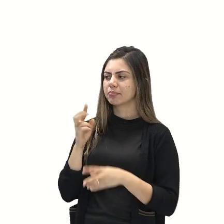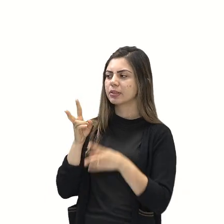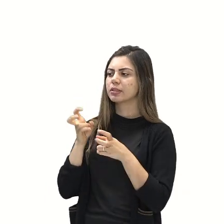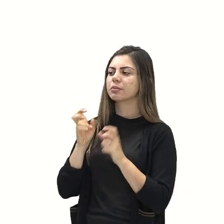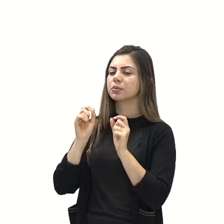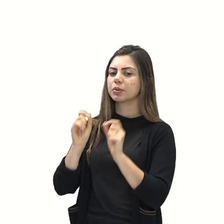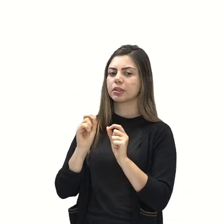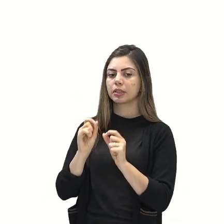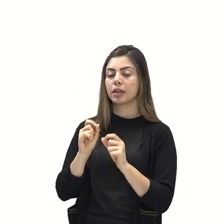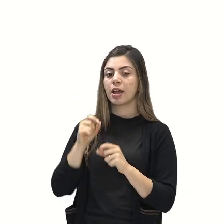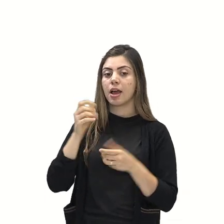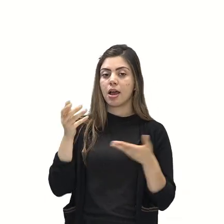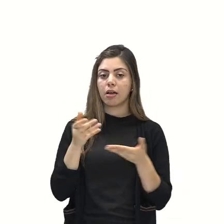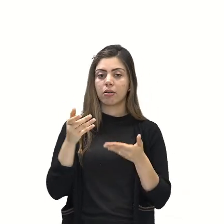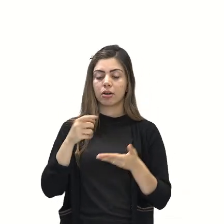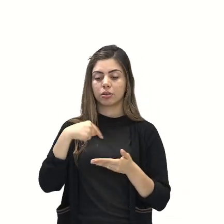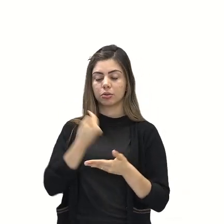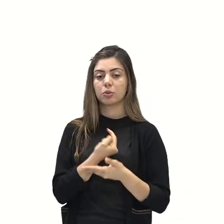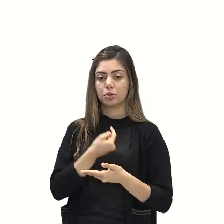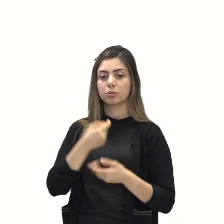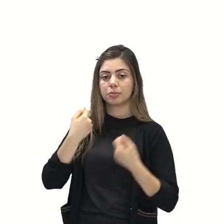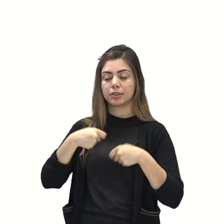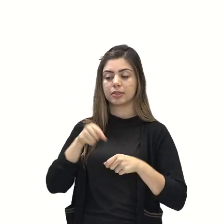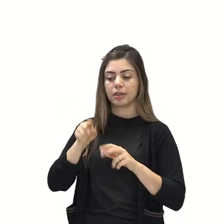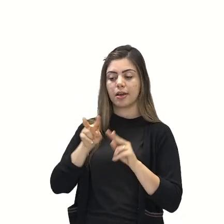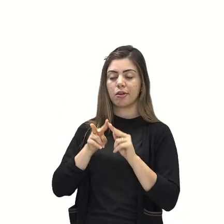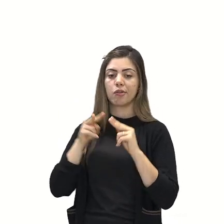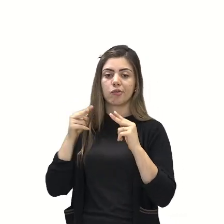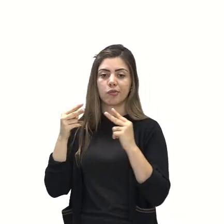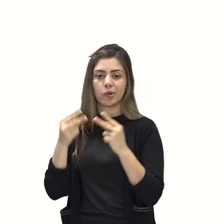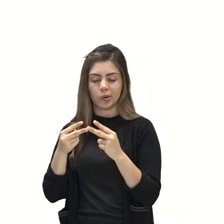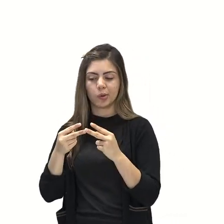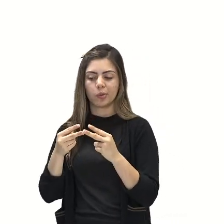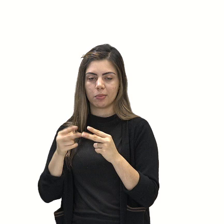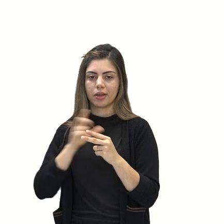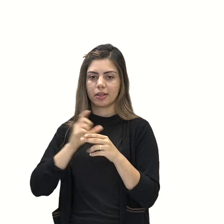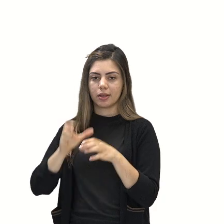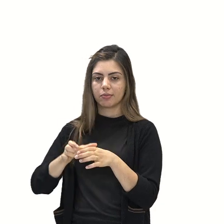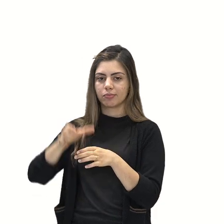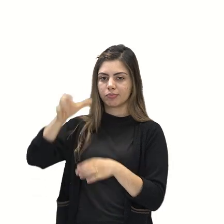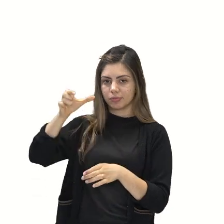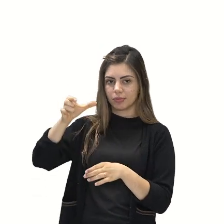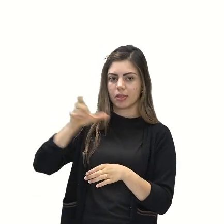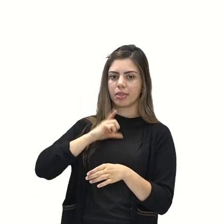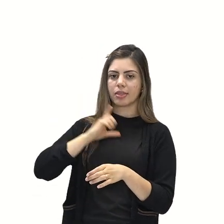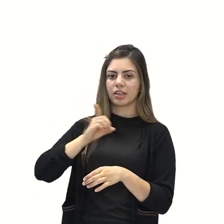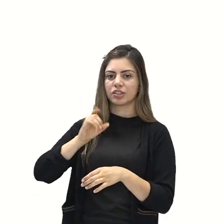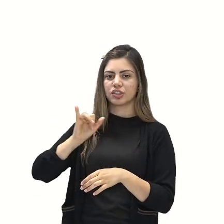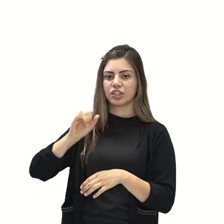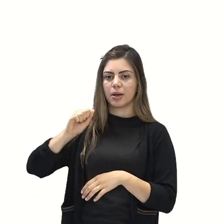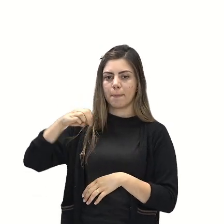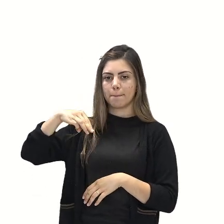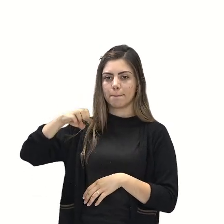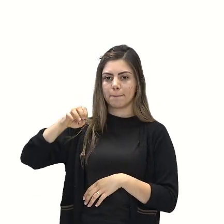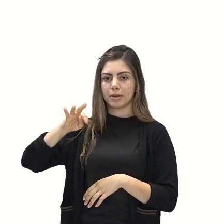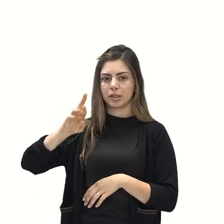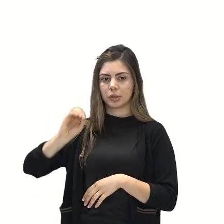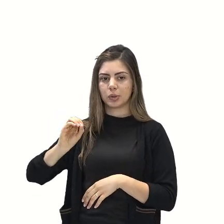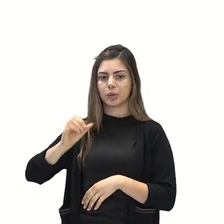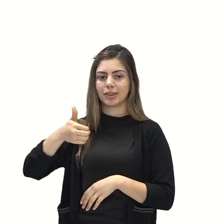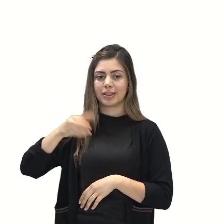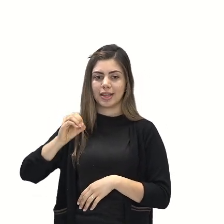aqui, calcular o volume de um cilindro de diâmetro de 10 centímetros. E ó,